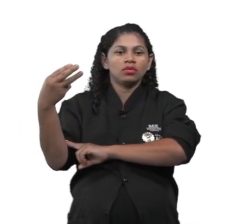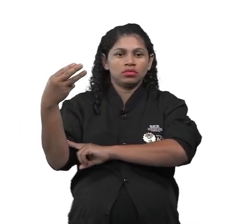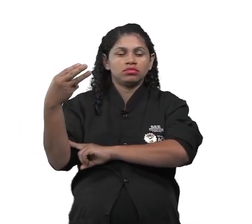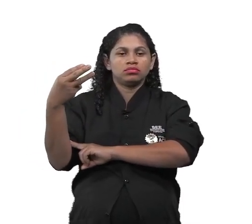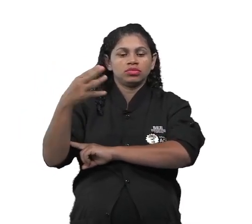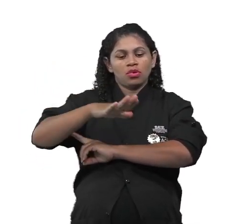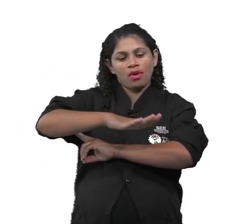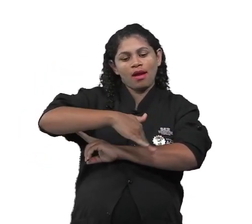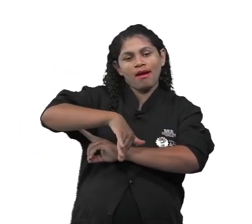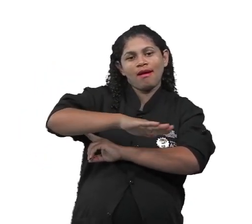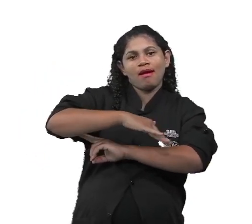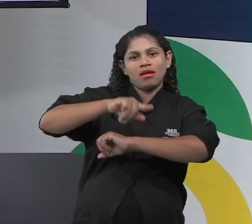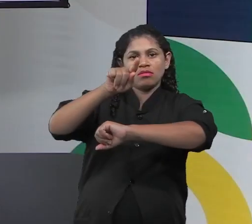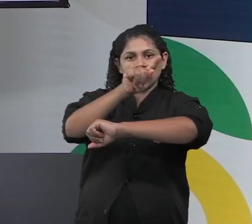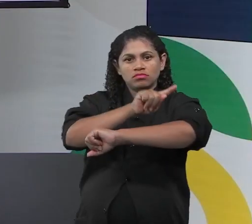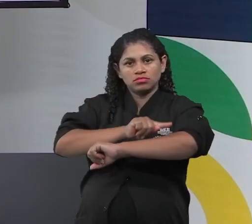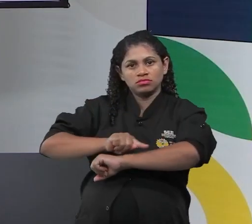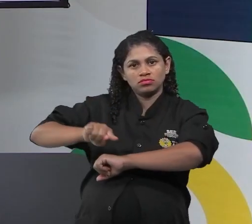esfera.